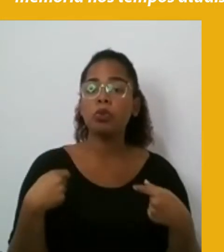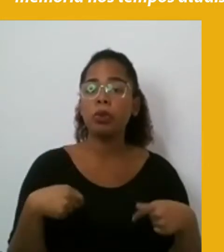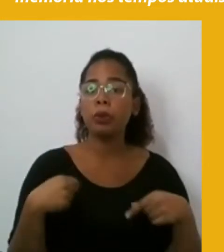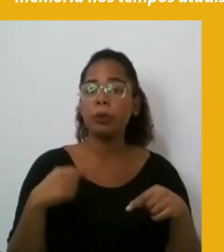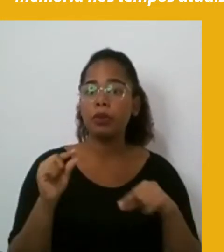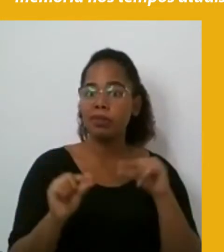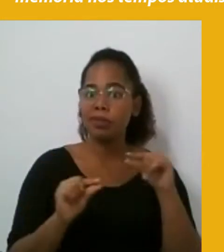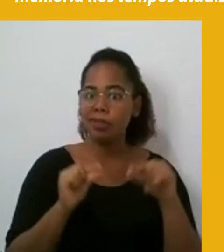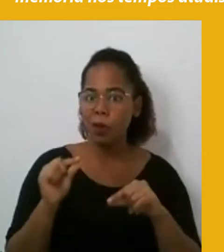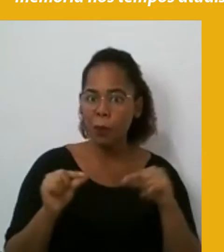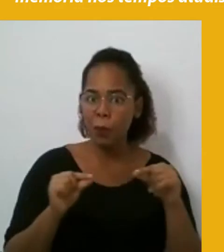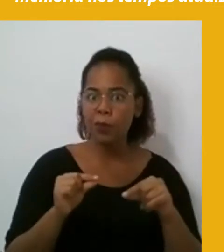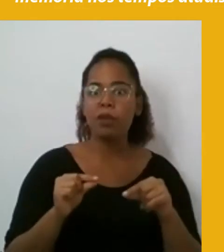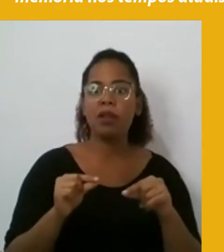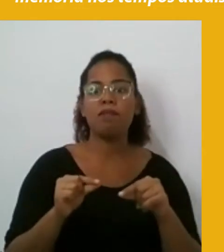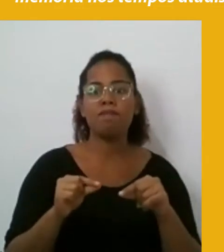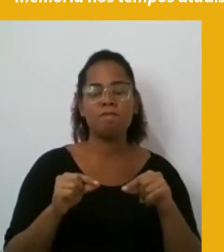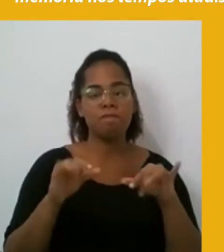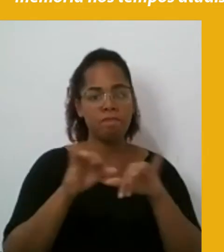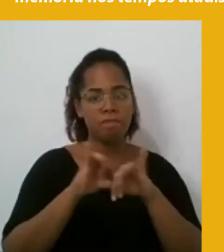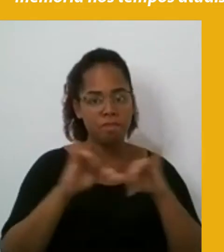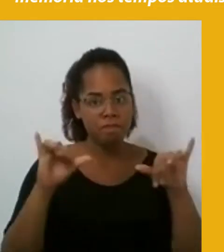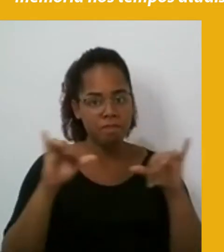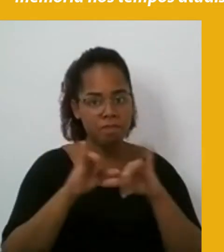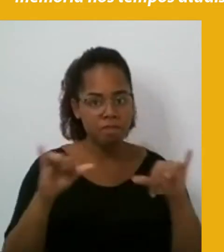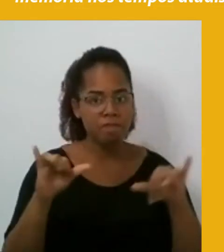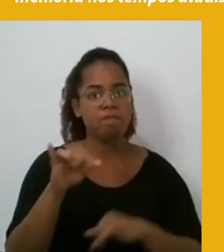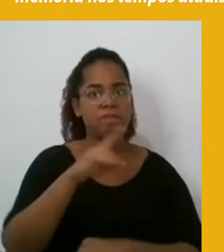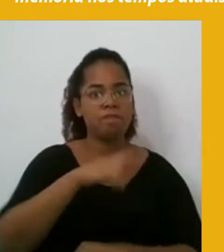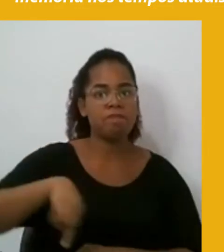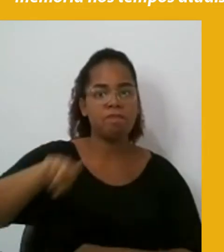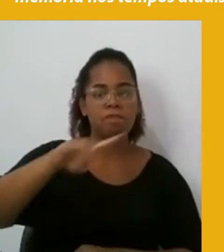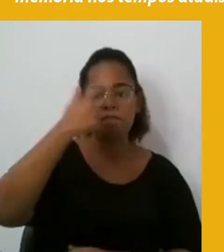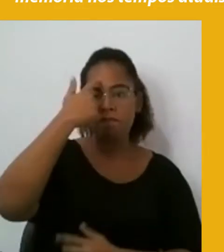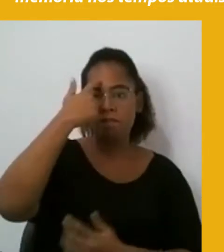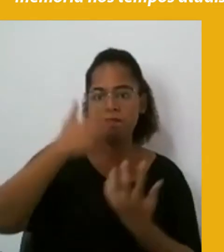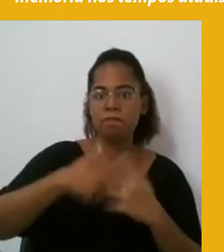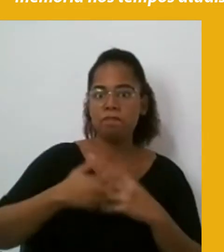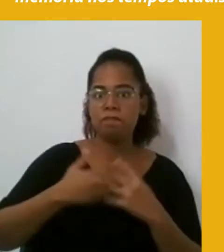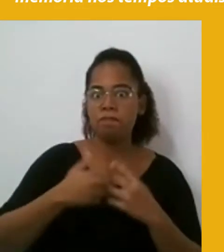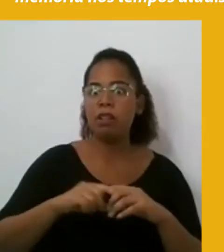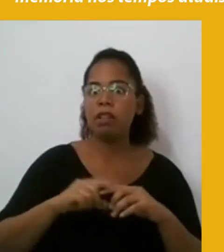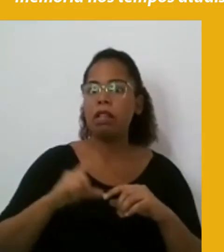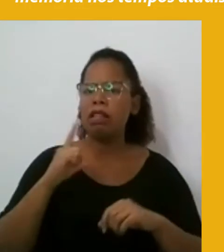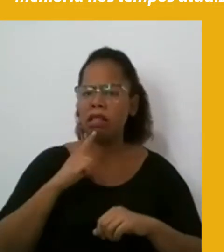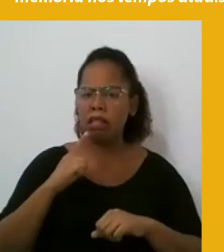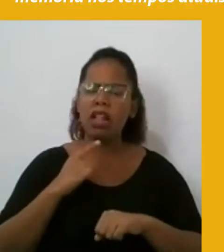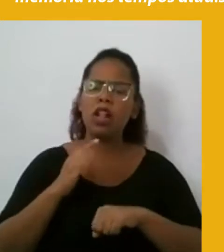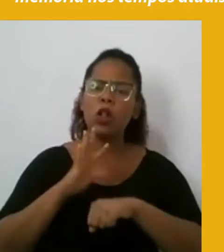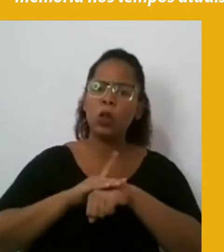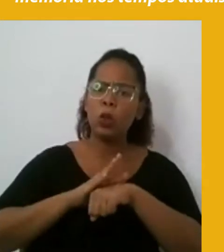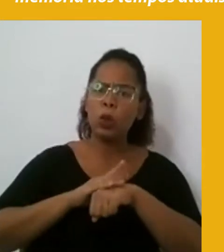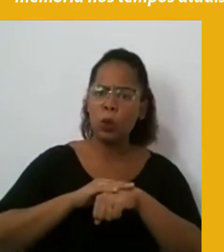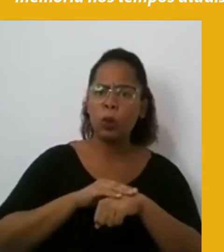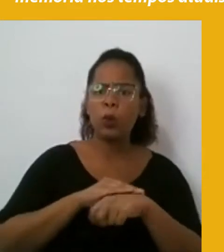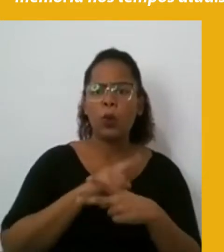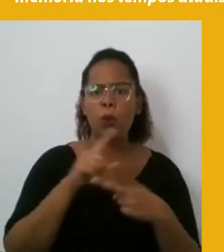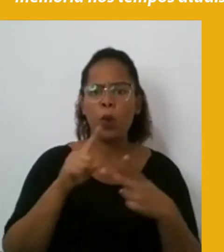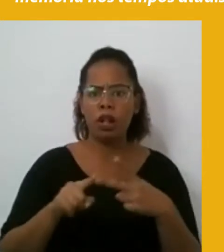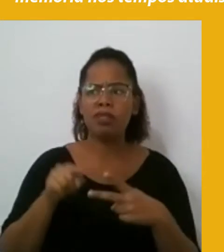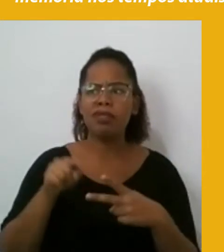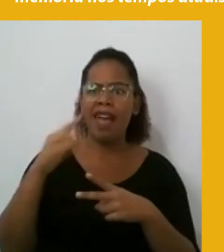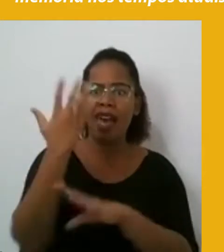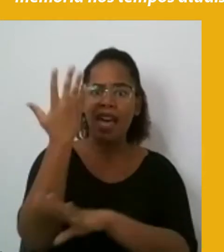uma doença progressiva, que é o divórcio com a natureza, divórcio, enfim, com o humano, né, com aquilo que